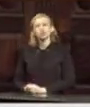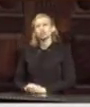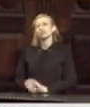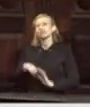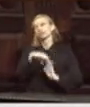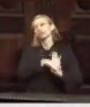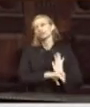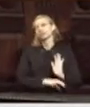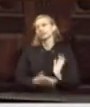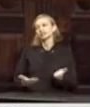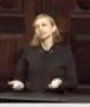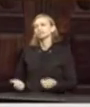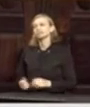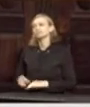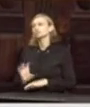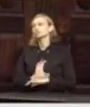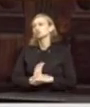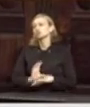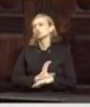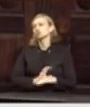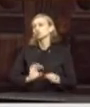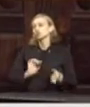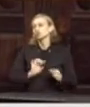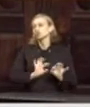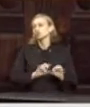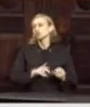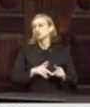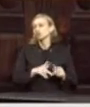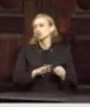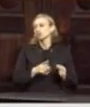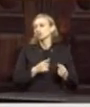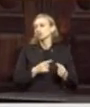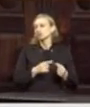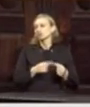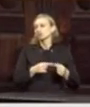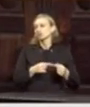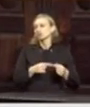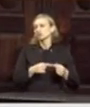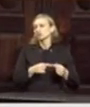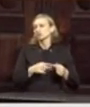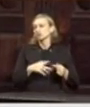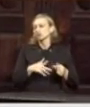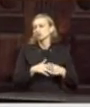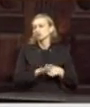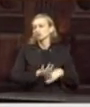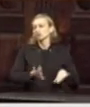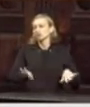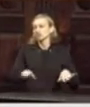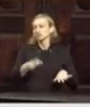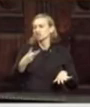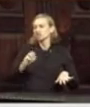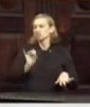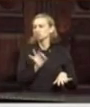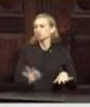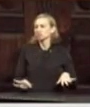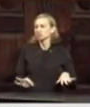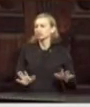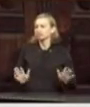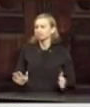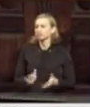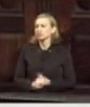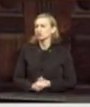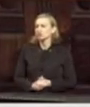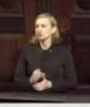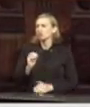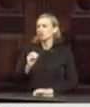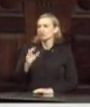emenda constitucional que desvinculou 30% dos recursos do FECAM. Então, se o